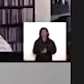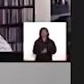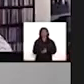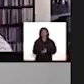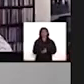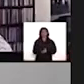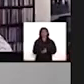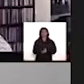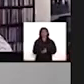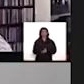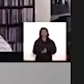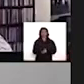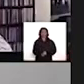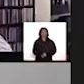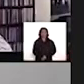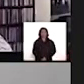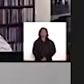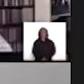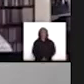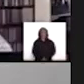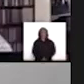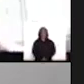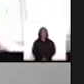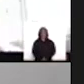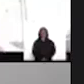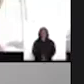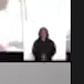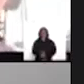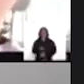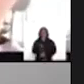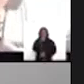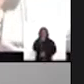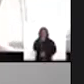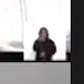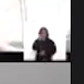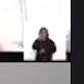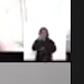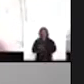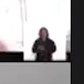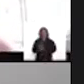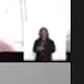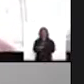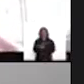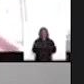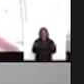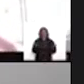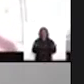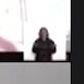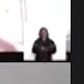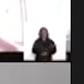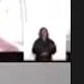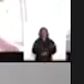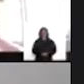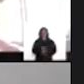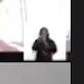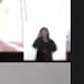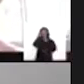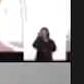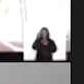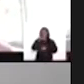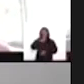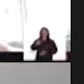houve uma decisão da Assembleia, do Plenário, com a anuência do presidente, de baixar o projeto em